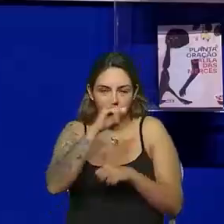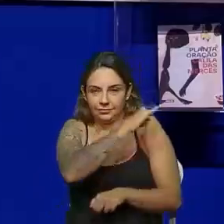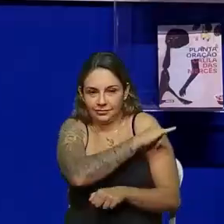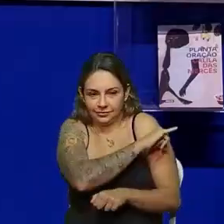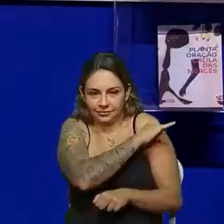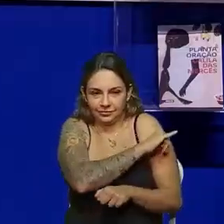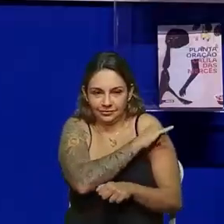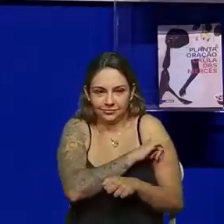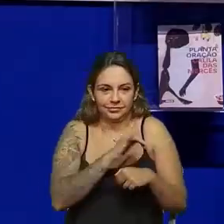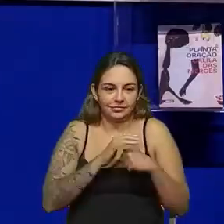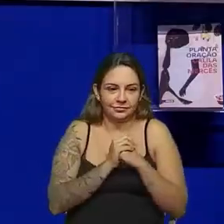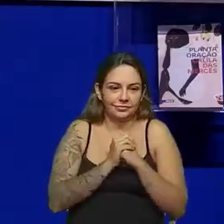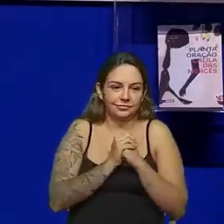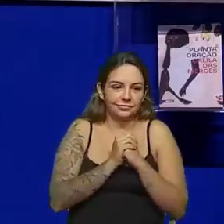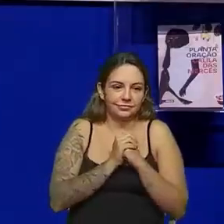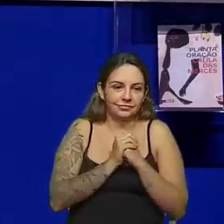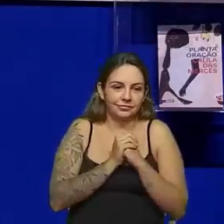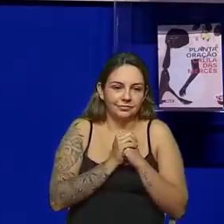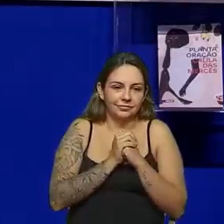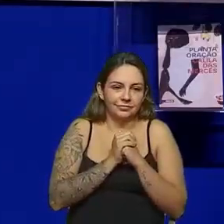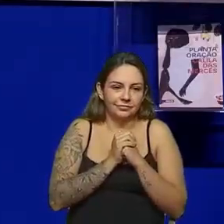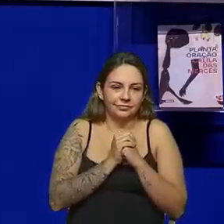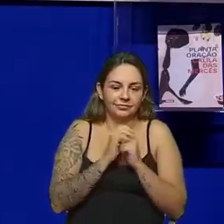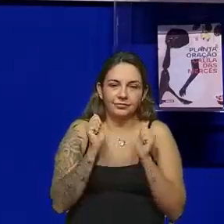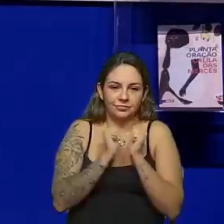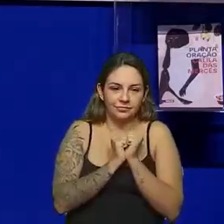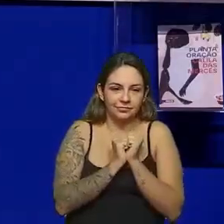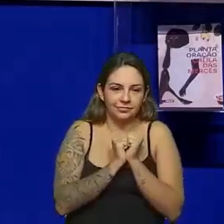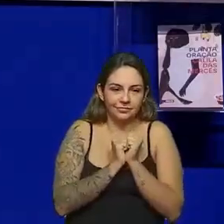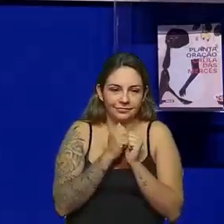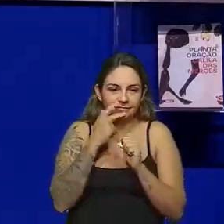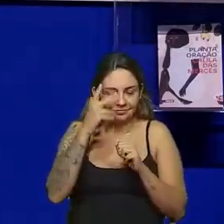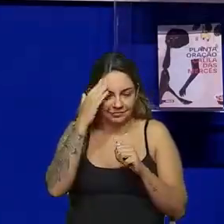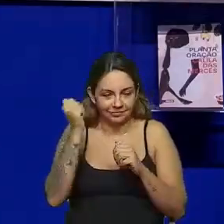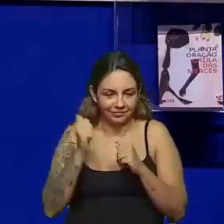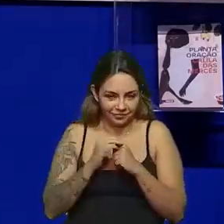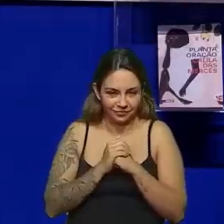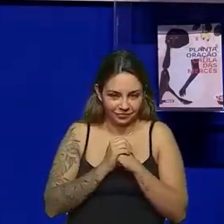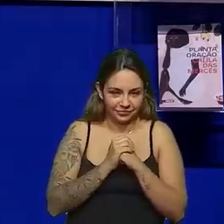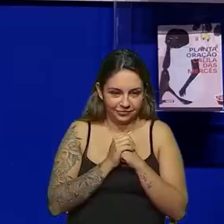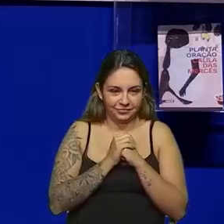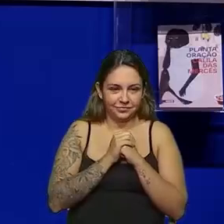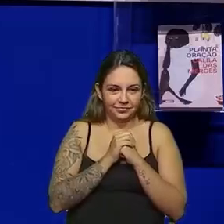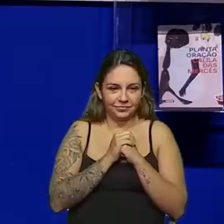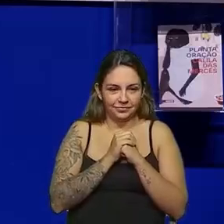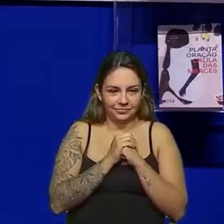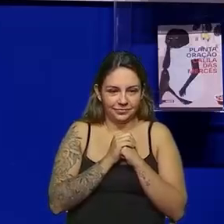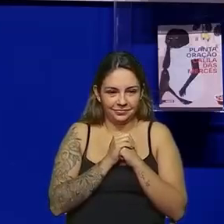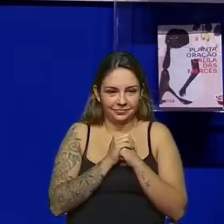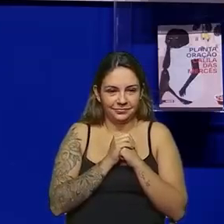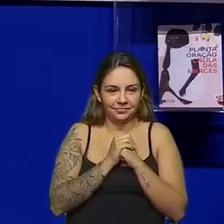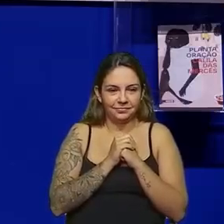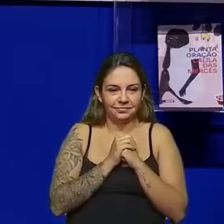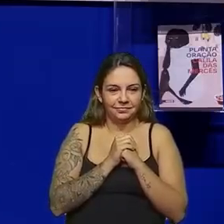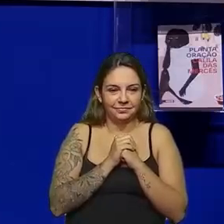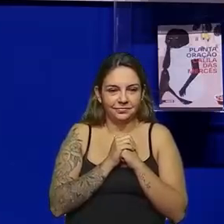de Janeiro, sabe, aquela coisa do Rio de Janeiro, né, tamo junto ali, você sabe que, né, muito relativo.